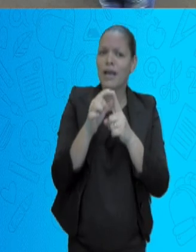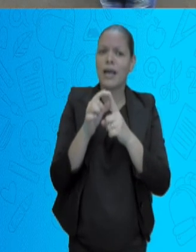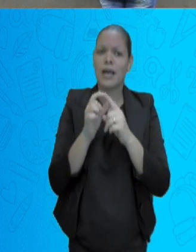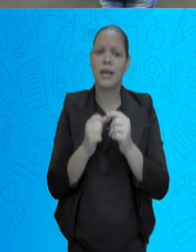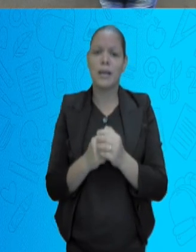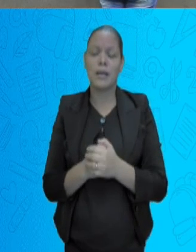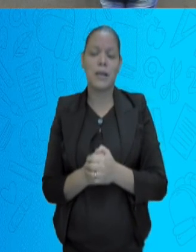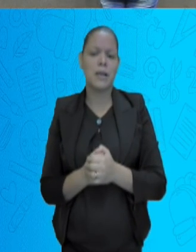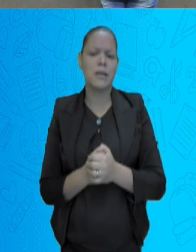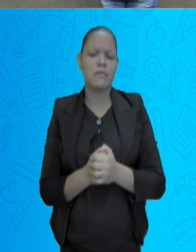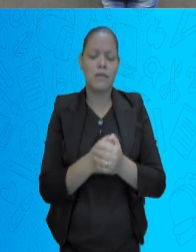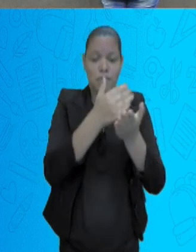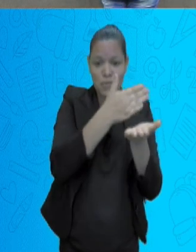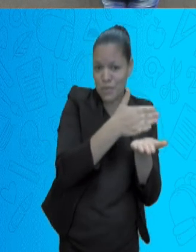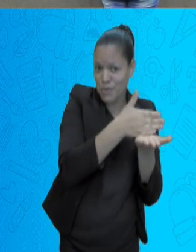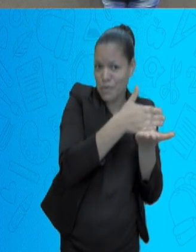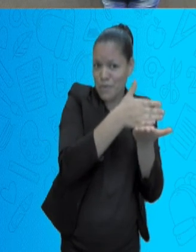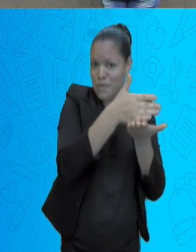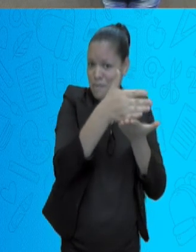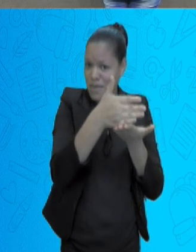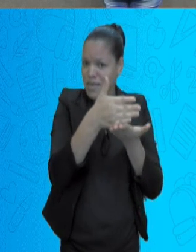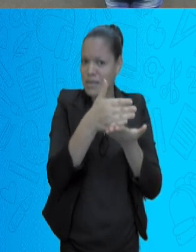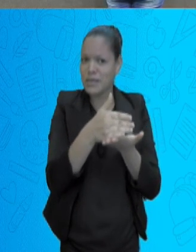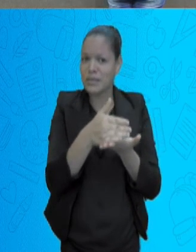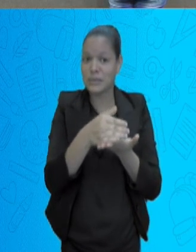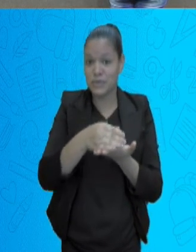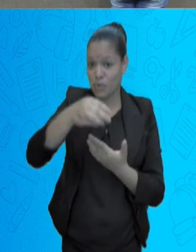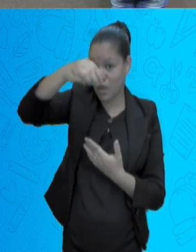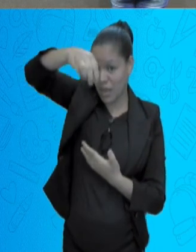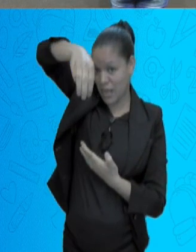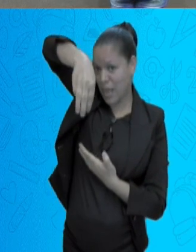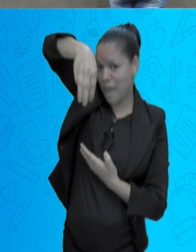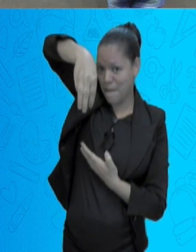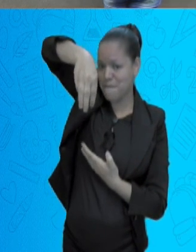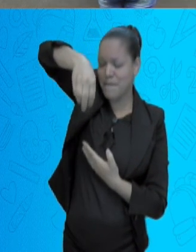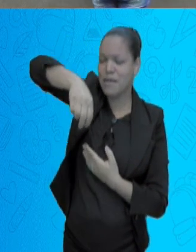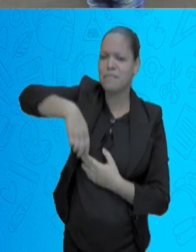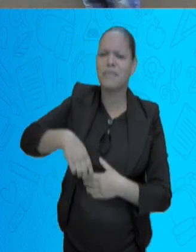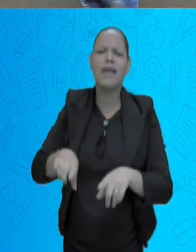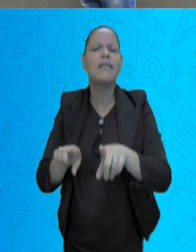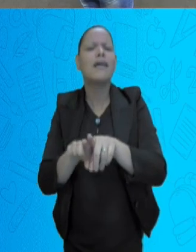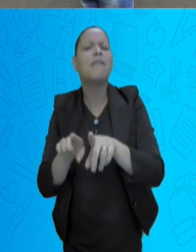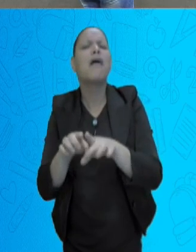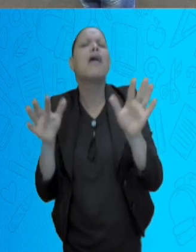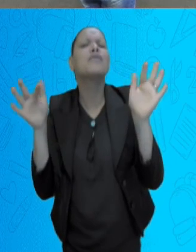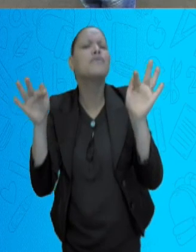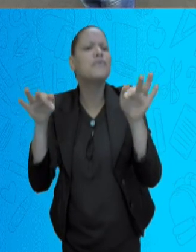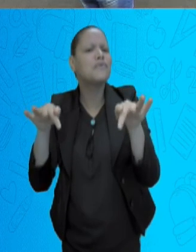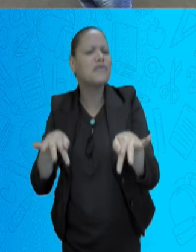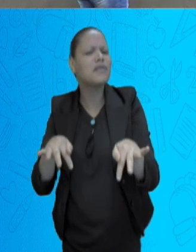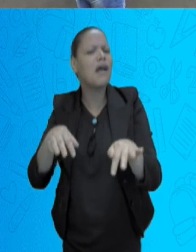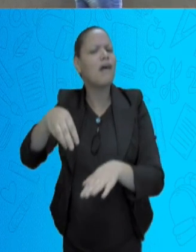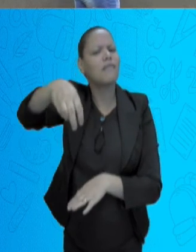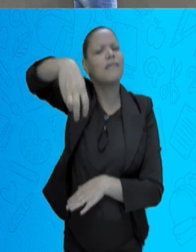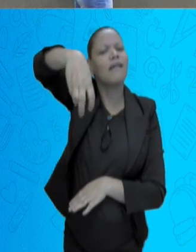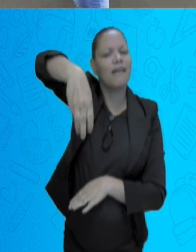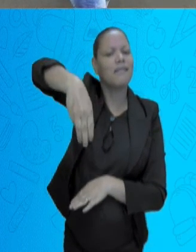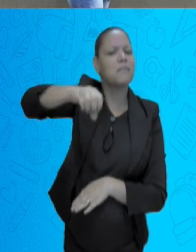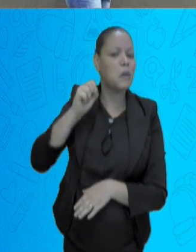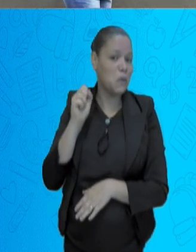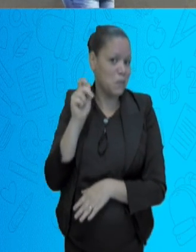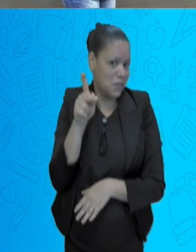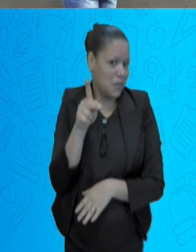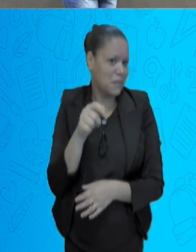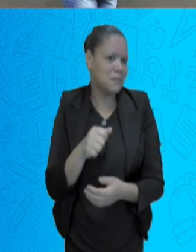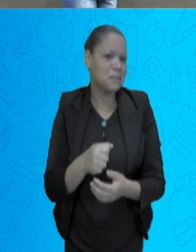aqui, no B, eu uso também M. Embalagem. Friagem. O que